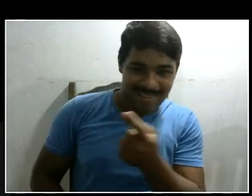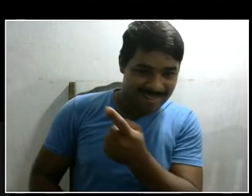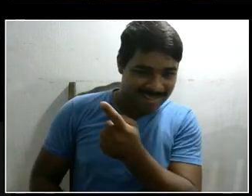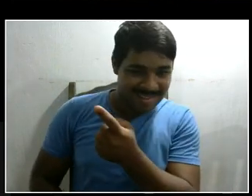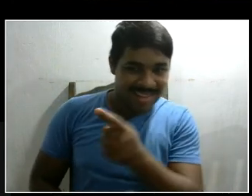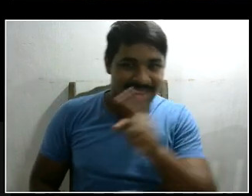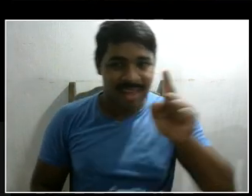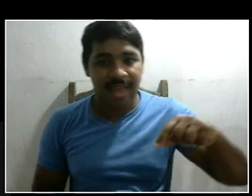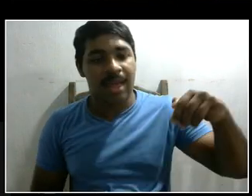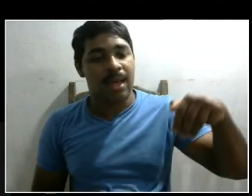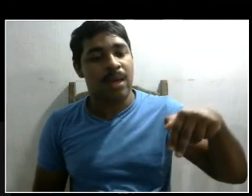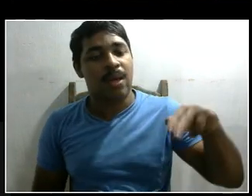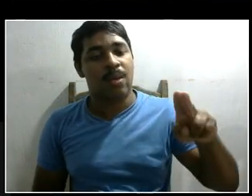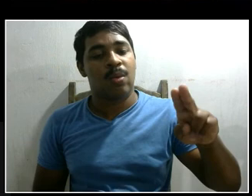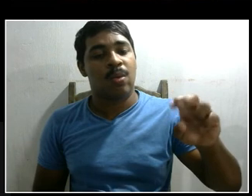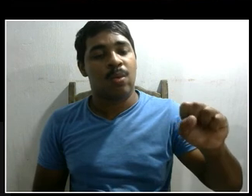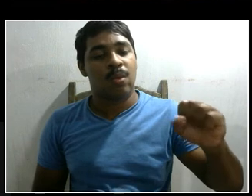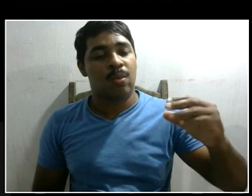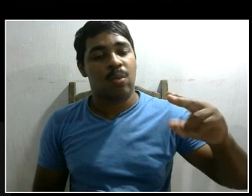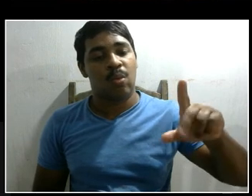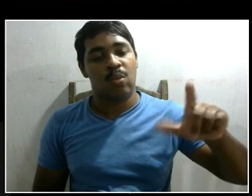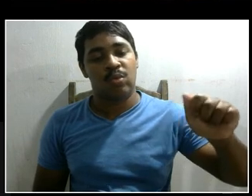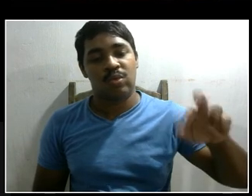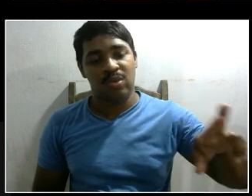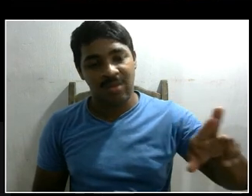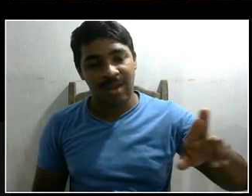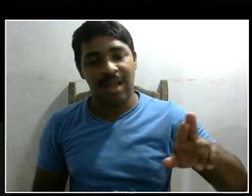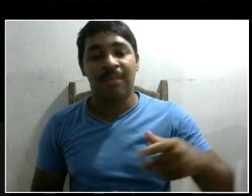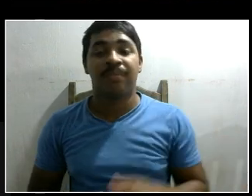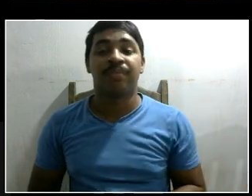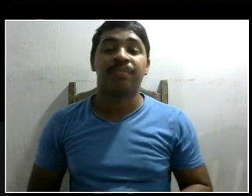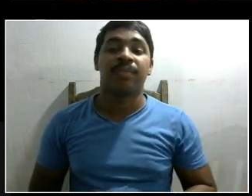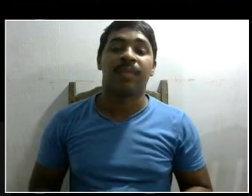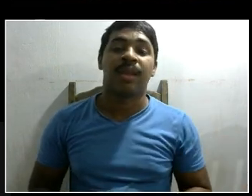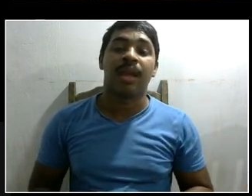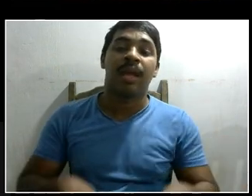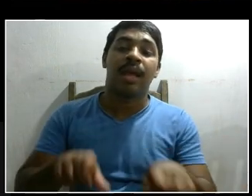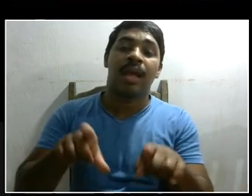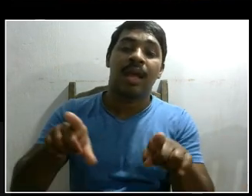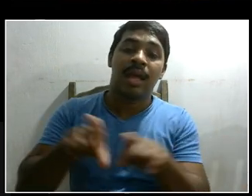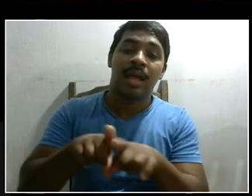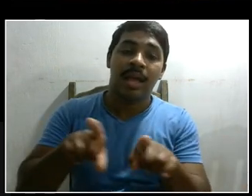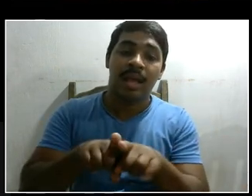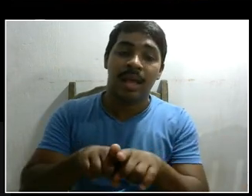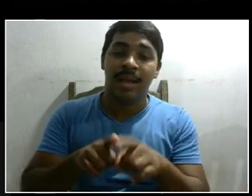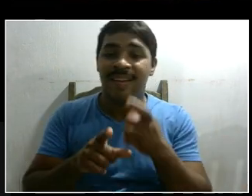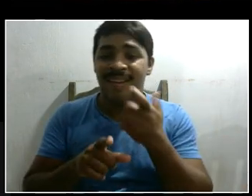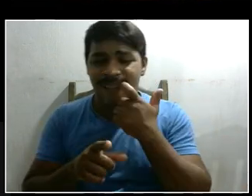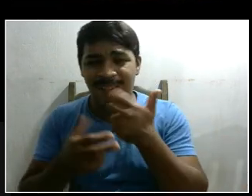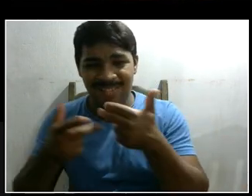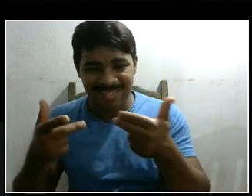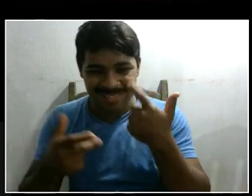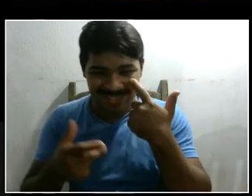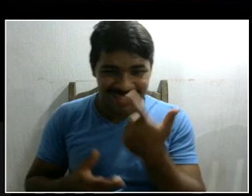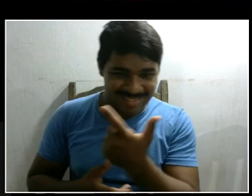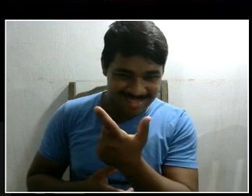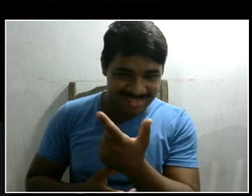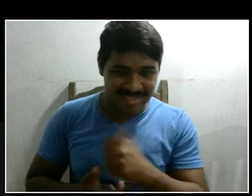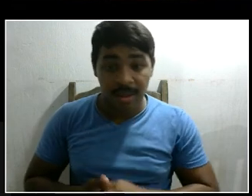alguns órgãos internos, né? Como no estômago, e o esquelético é aquele que está ligado aos nossos ossos. O